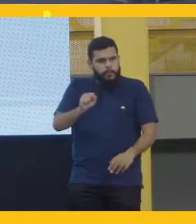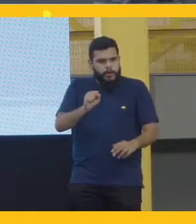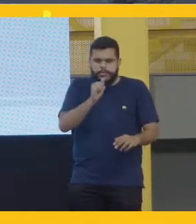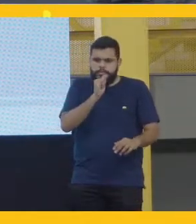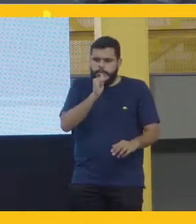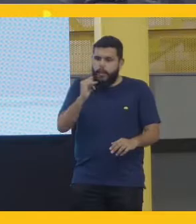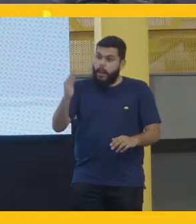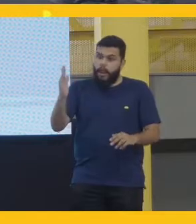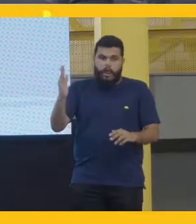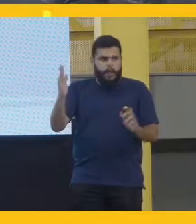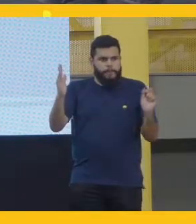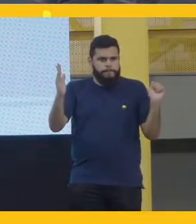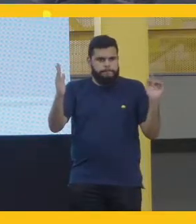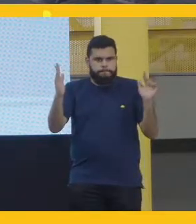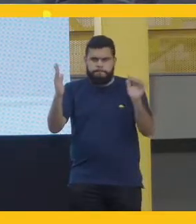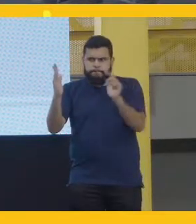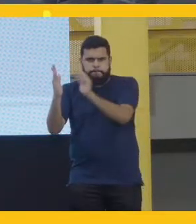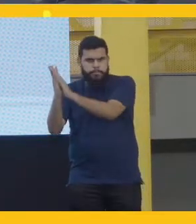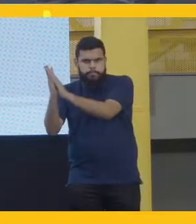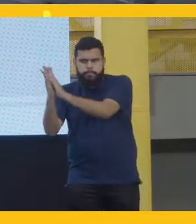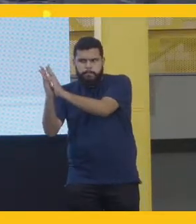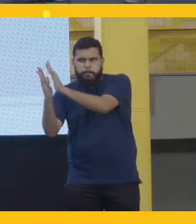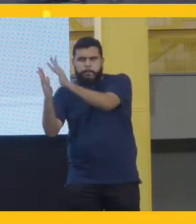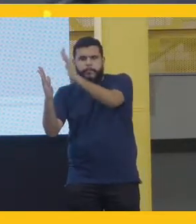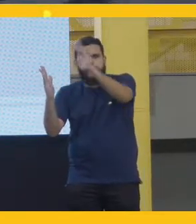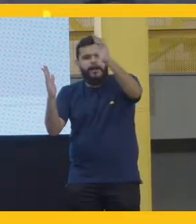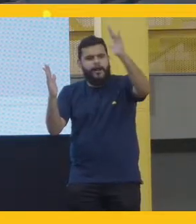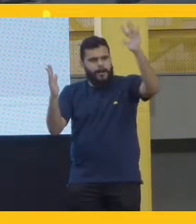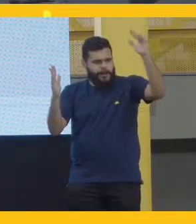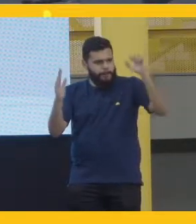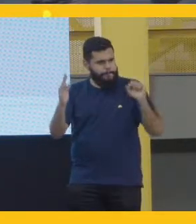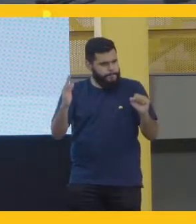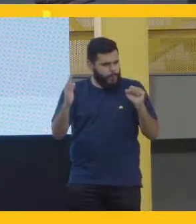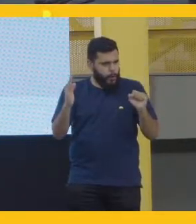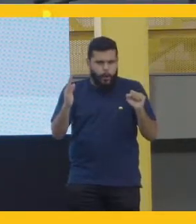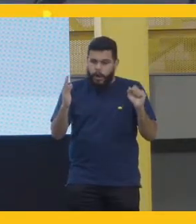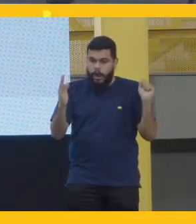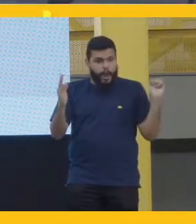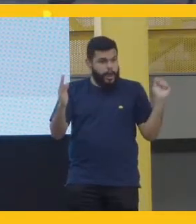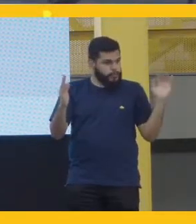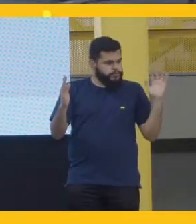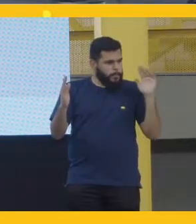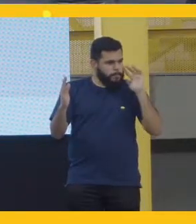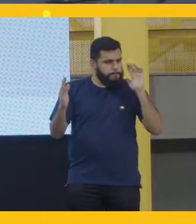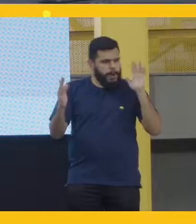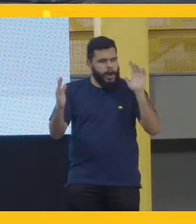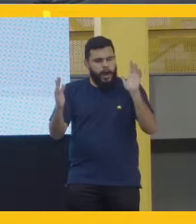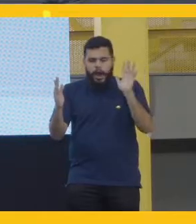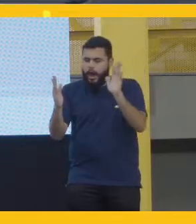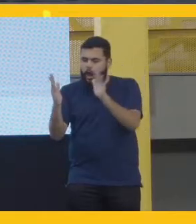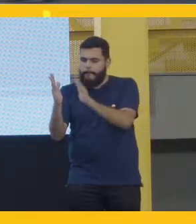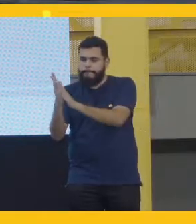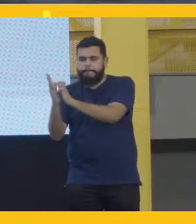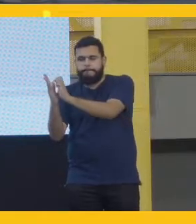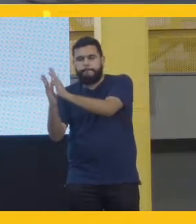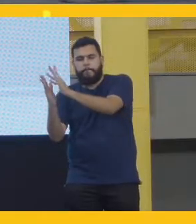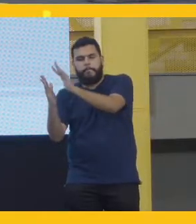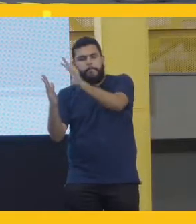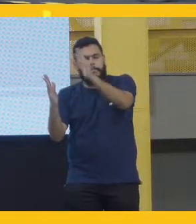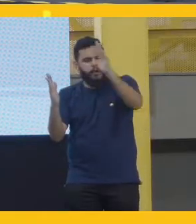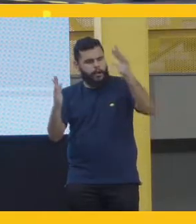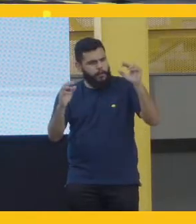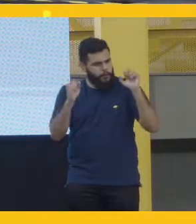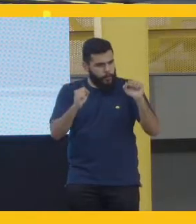gente chama isso de reflexão. A luz pode bater e entrar atravessando esse meio. O